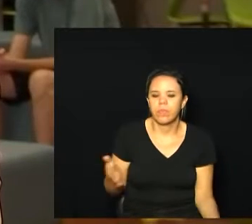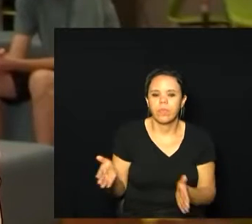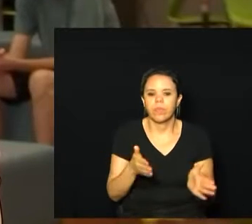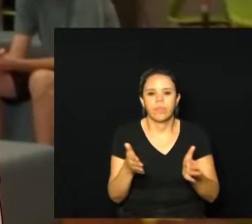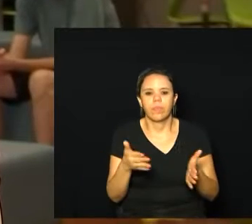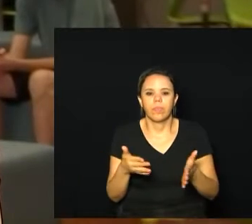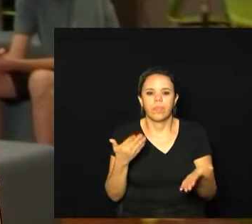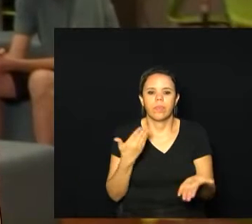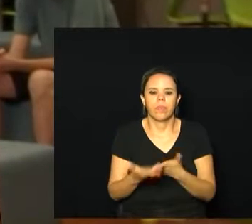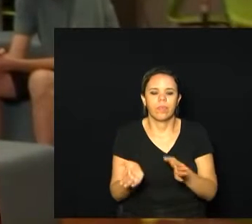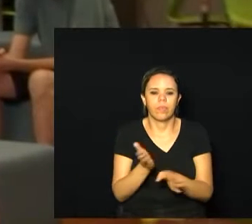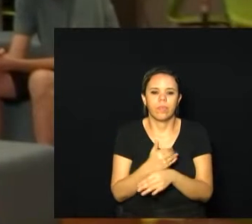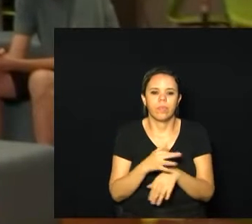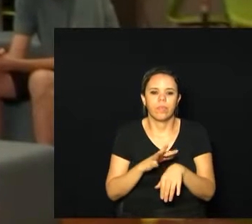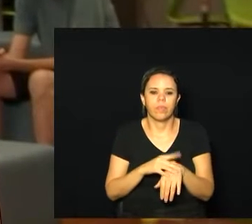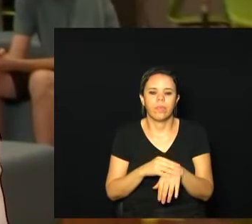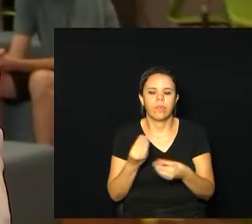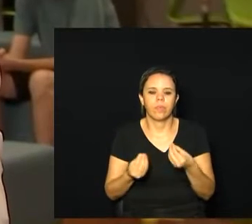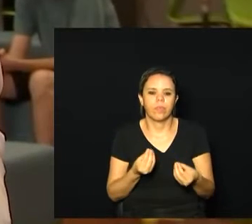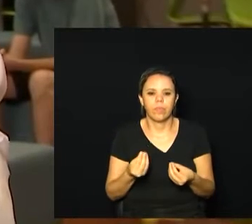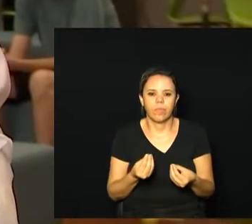né, perdidos, machucados, como que é?